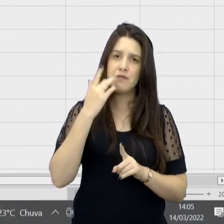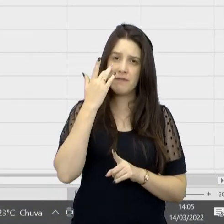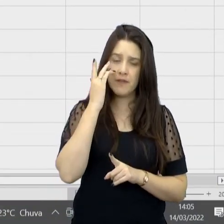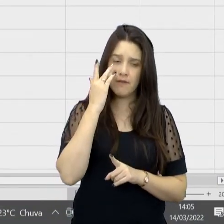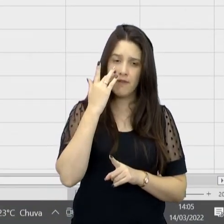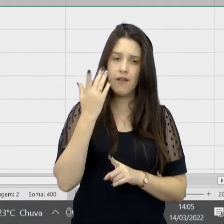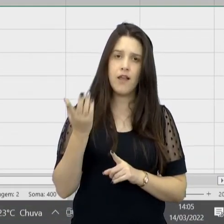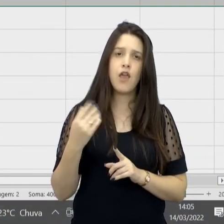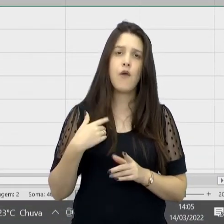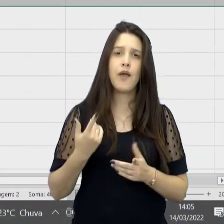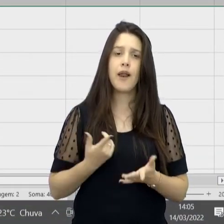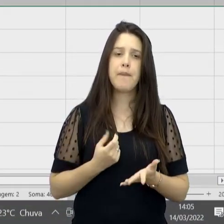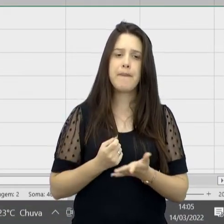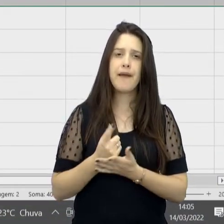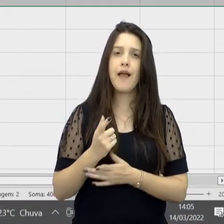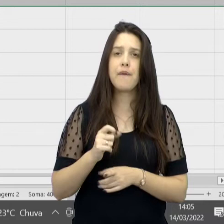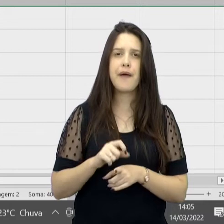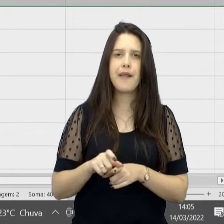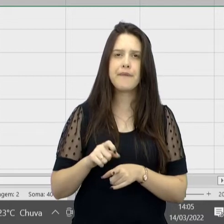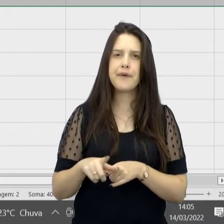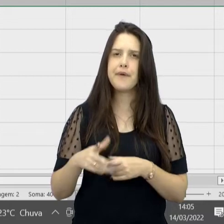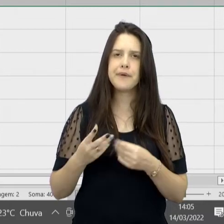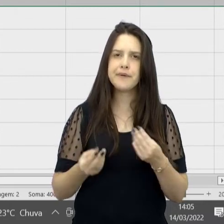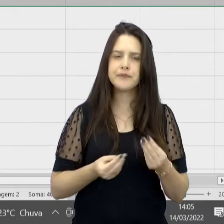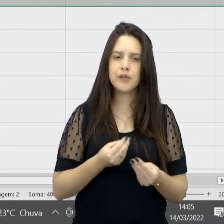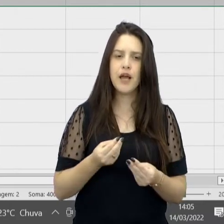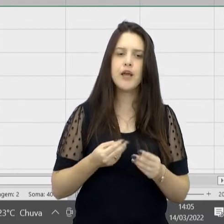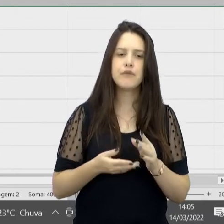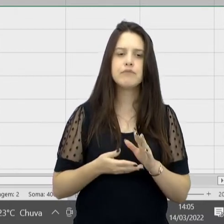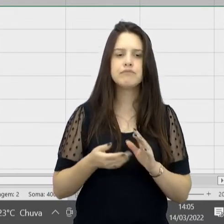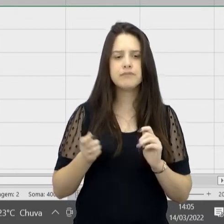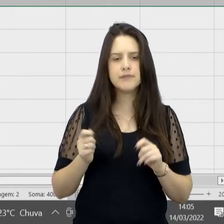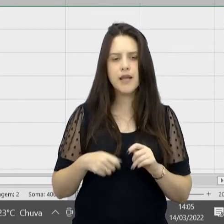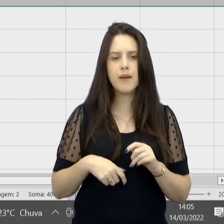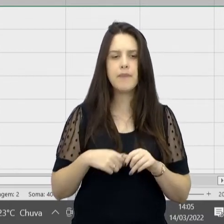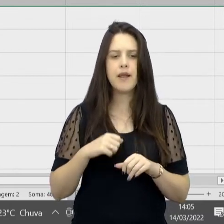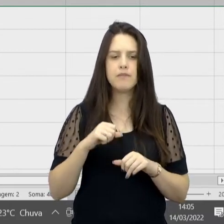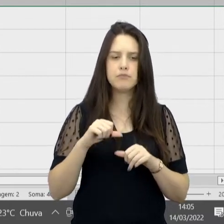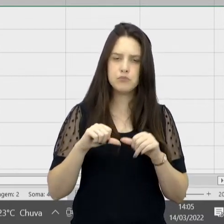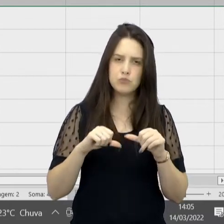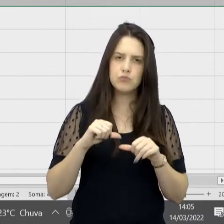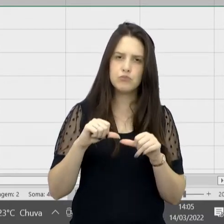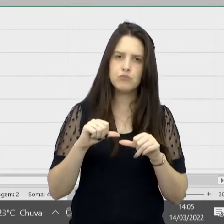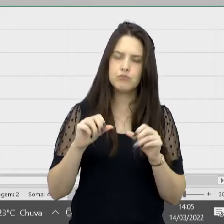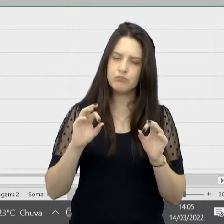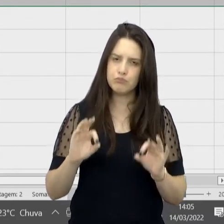não quero mais o aluguel. Vem aqui com o botão direito, excluir a cédula.